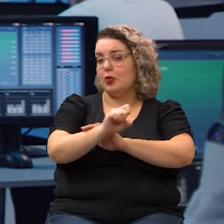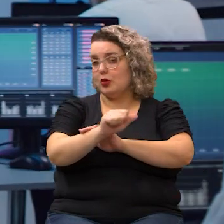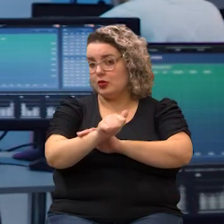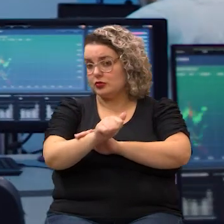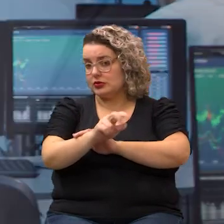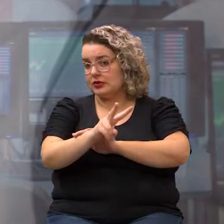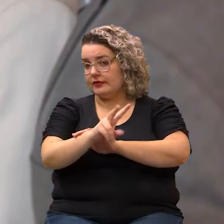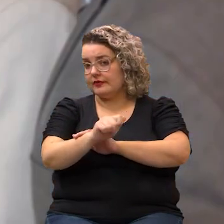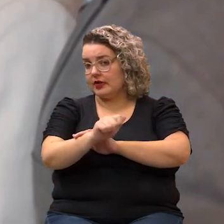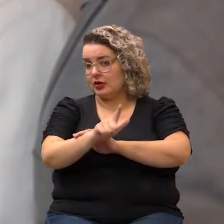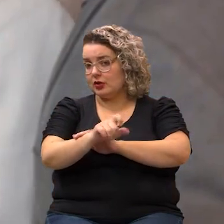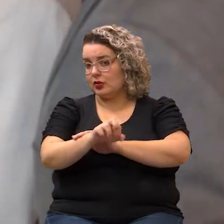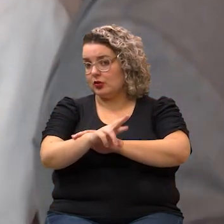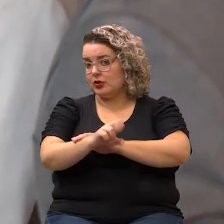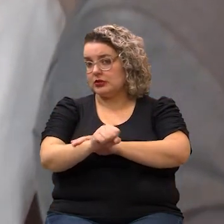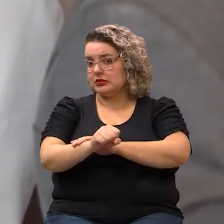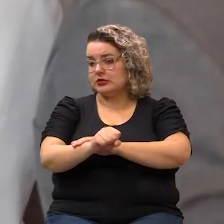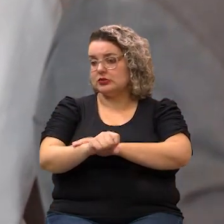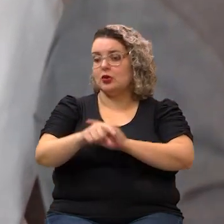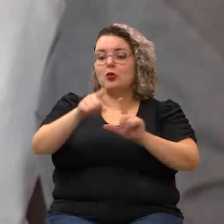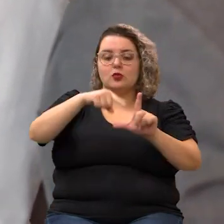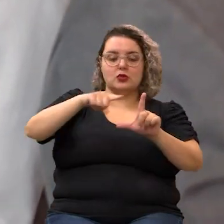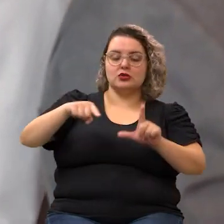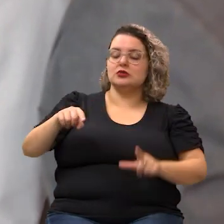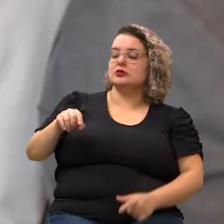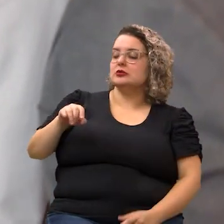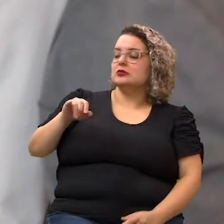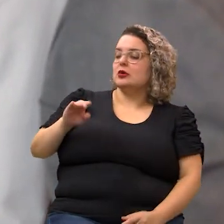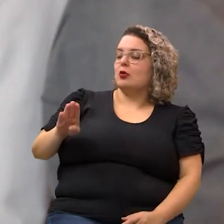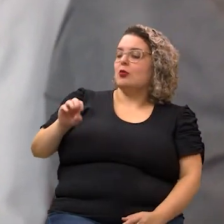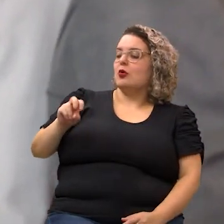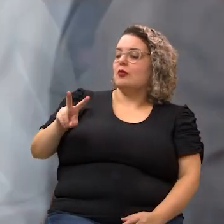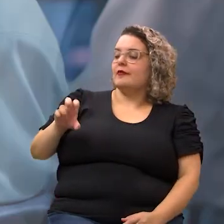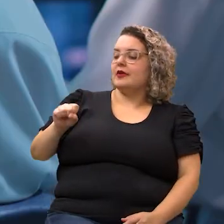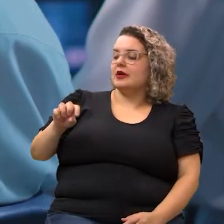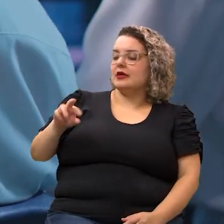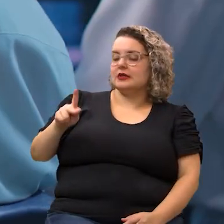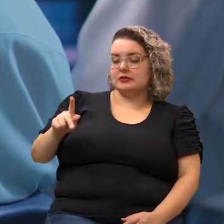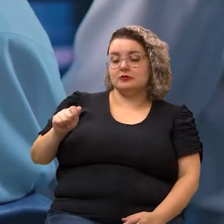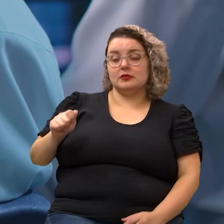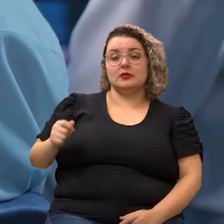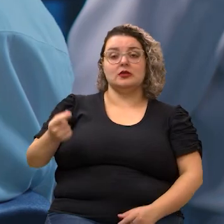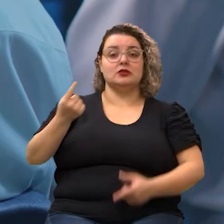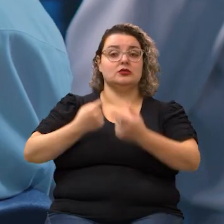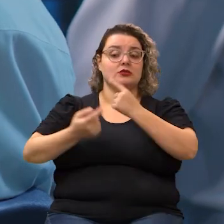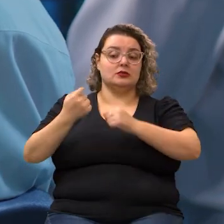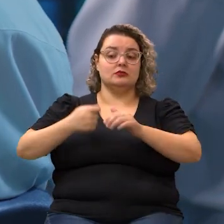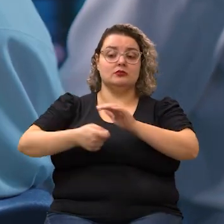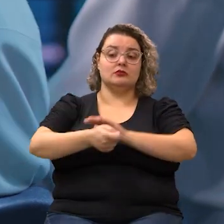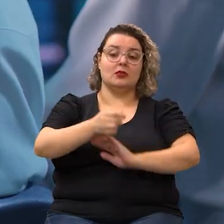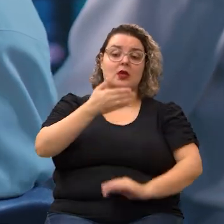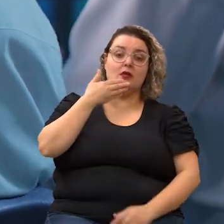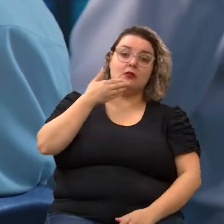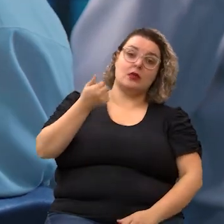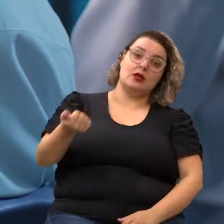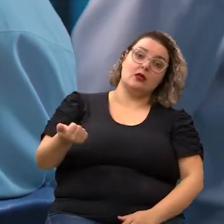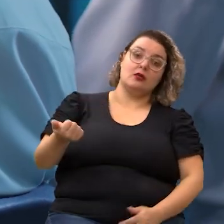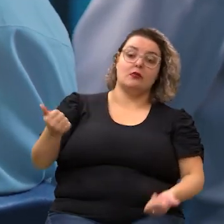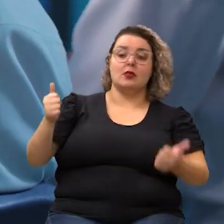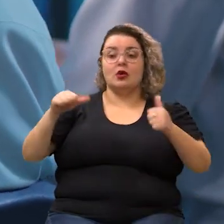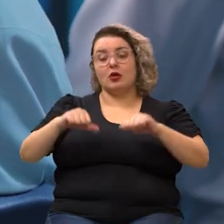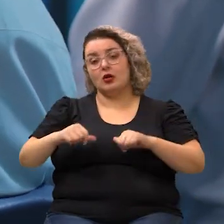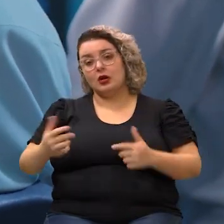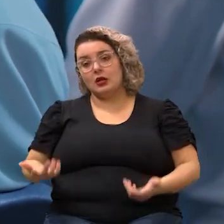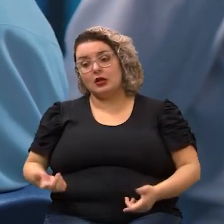índice Ibovespa ele é um termômetro para saber se os seus investimentos estão com um desempenho melhor,